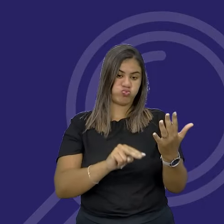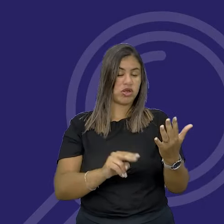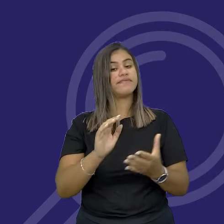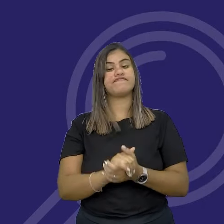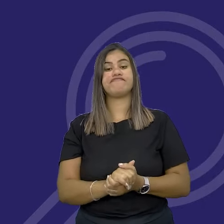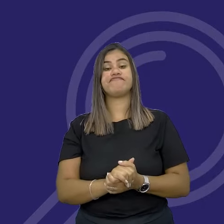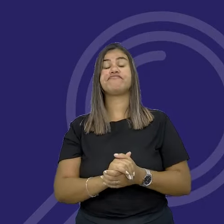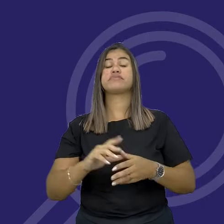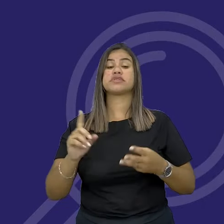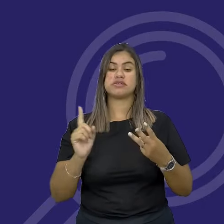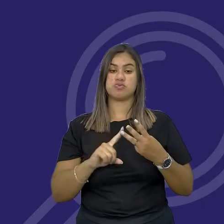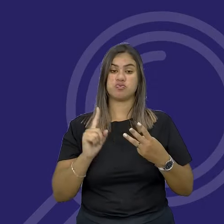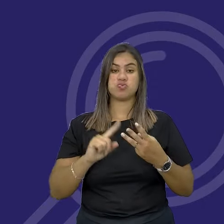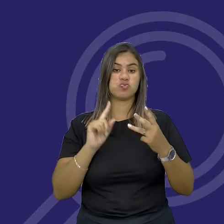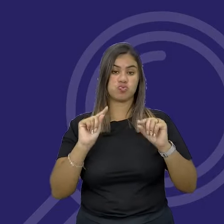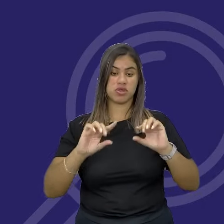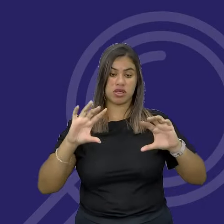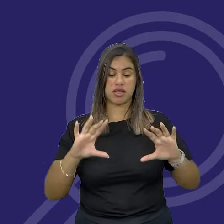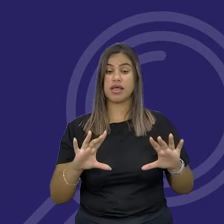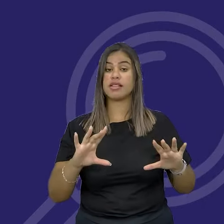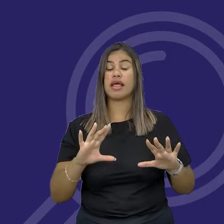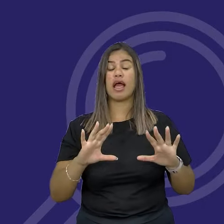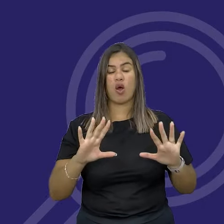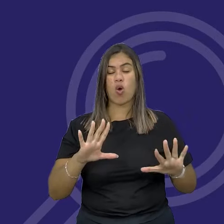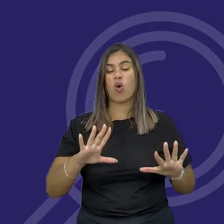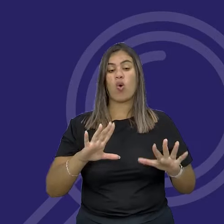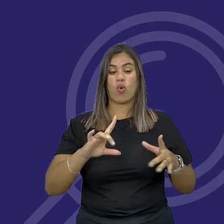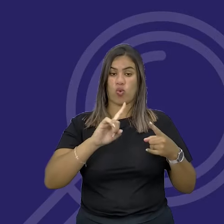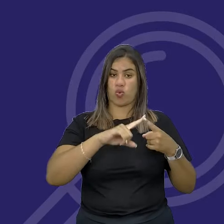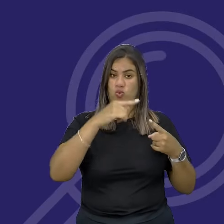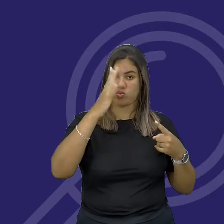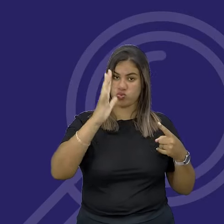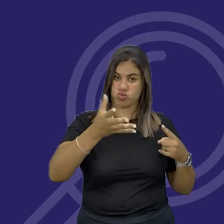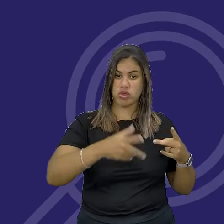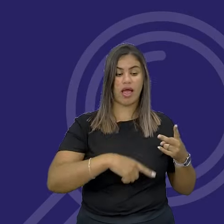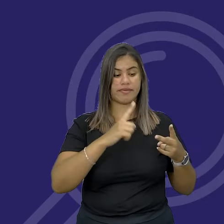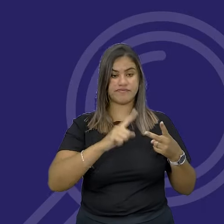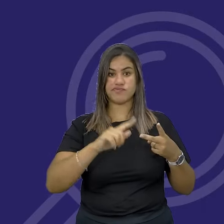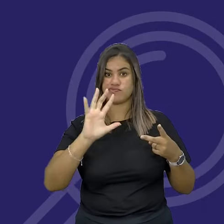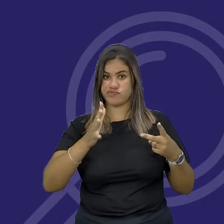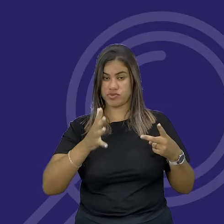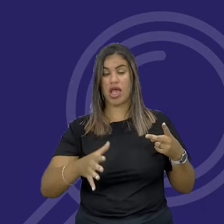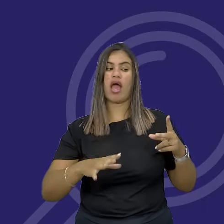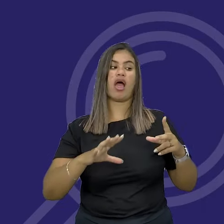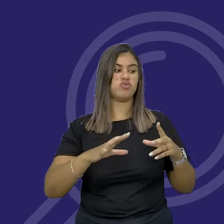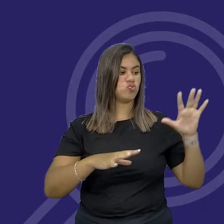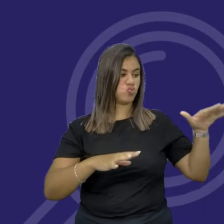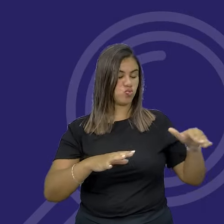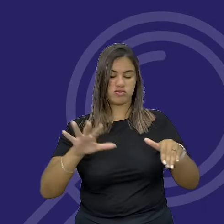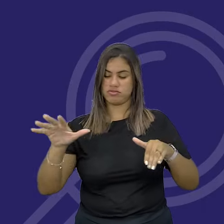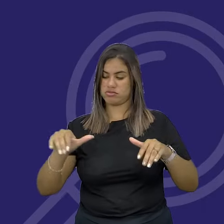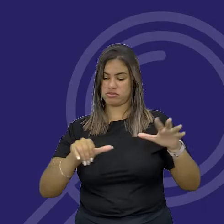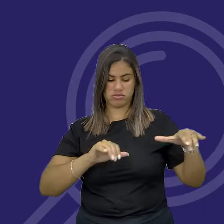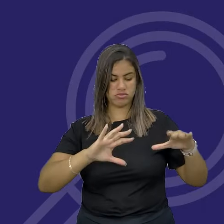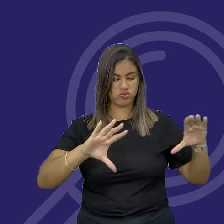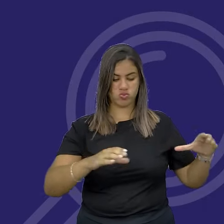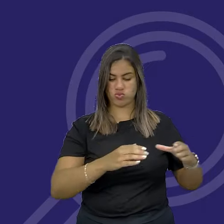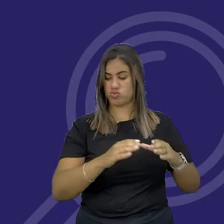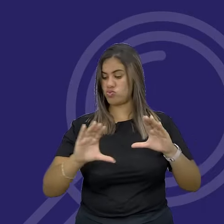grupo. Então, depois que os alunos estiverem formados em grupo, eles vão ler o